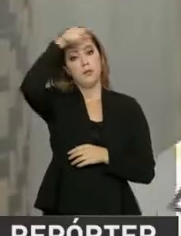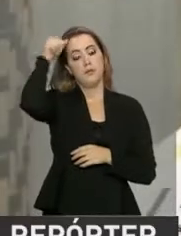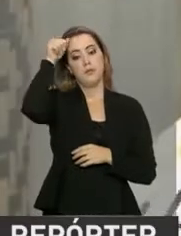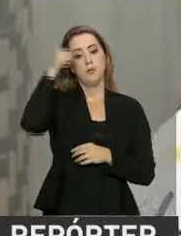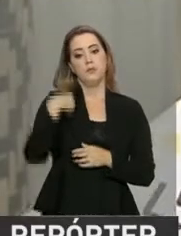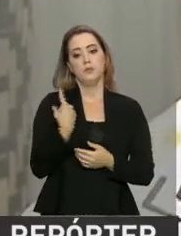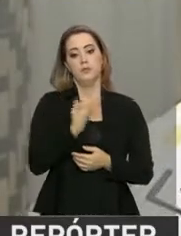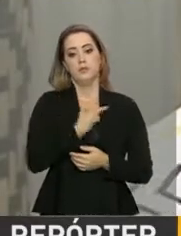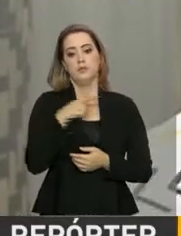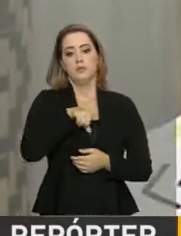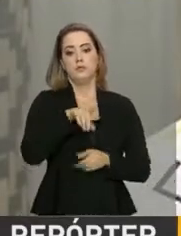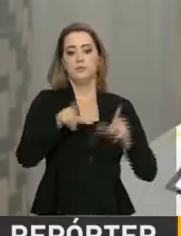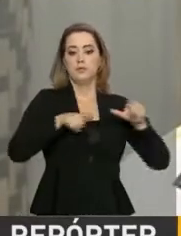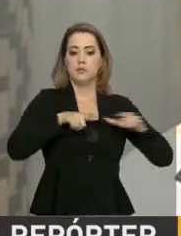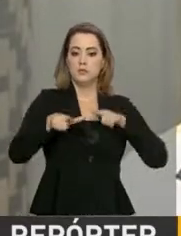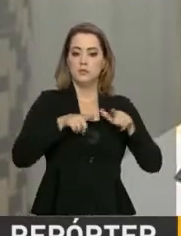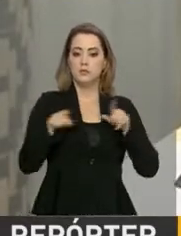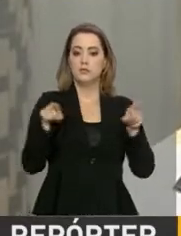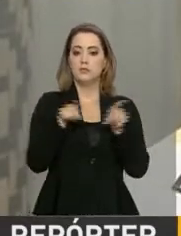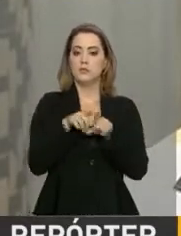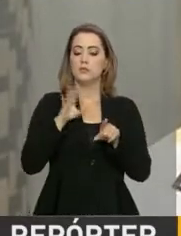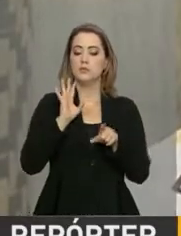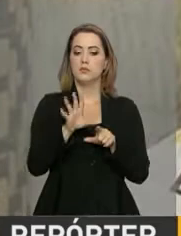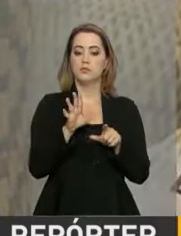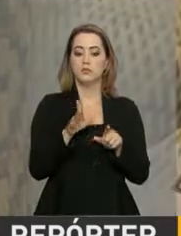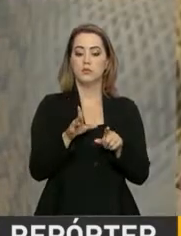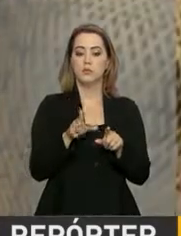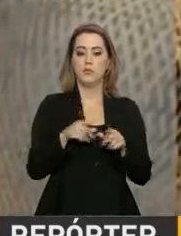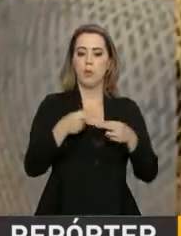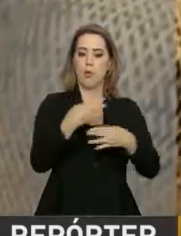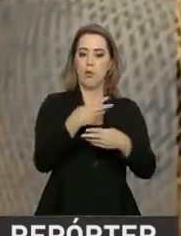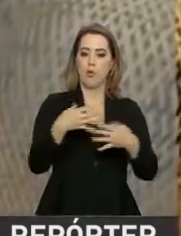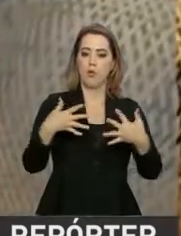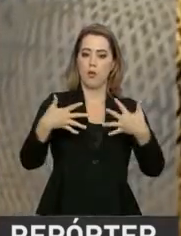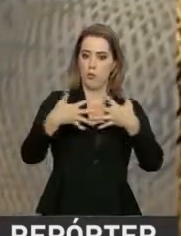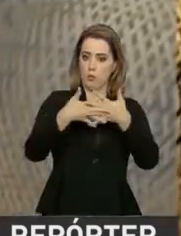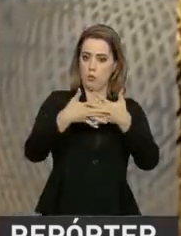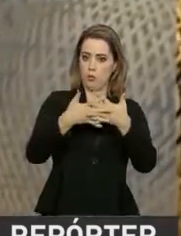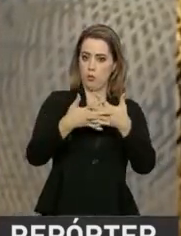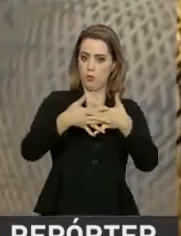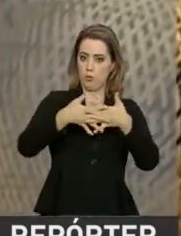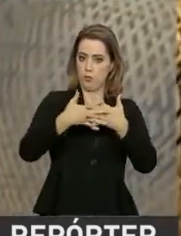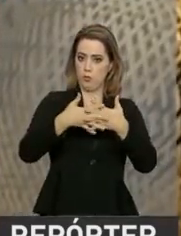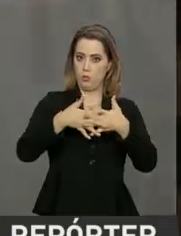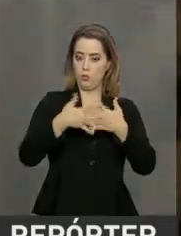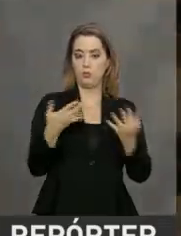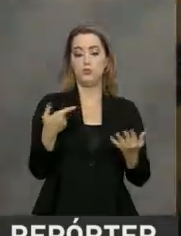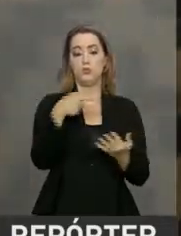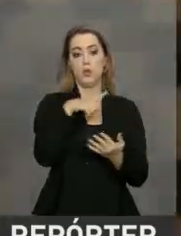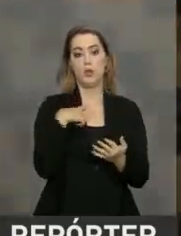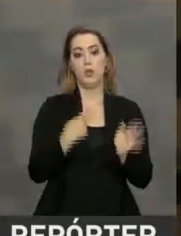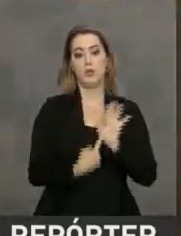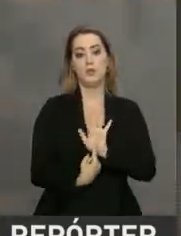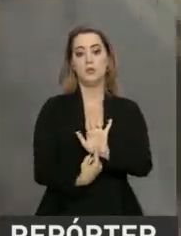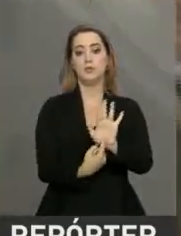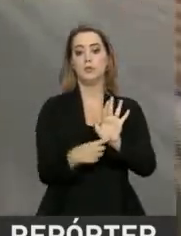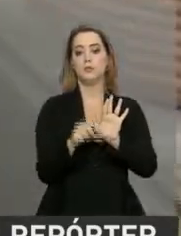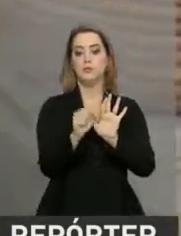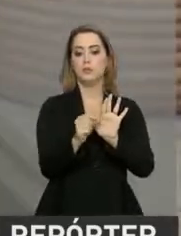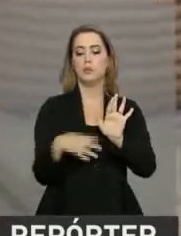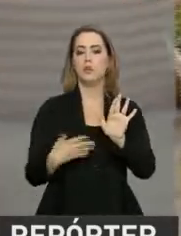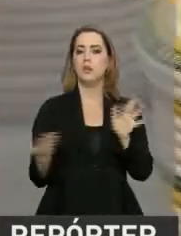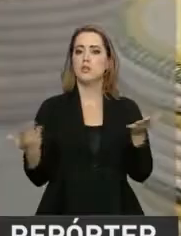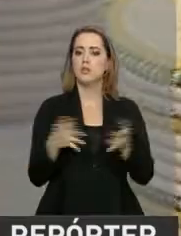trabalhamos com as peças fibra de arumã. Neste momento está aparecendo, surgindo muito